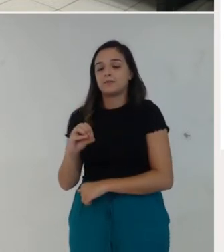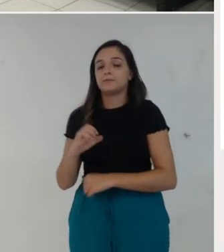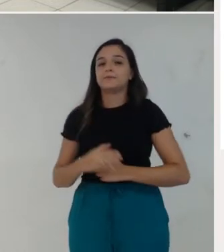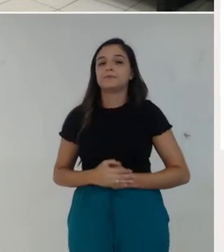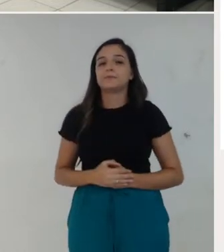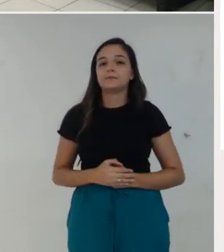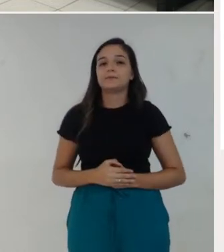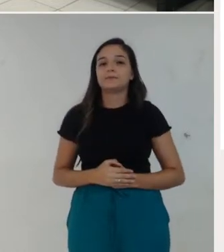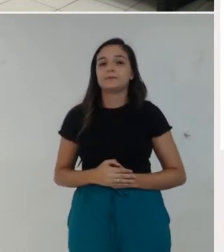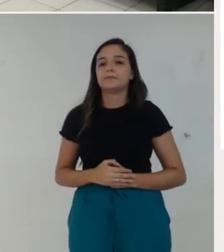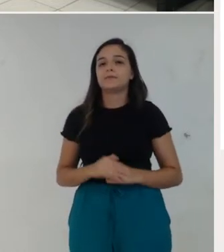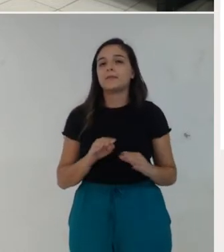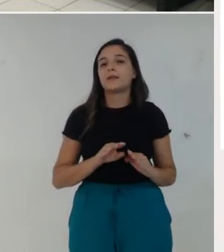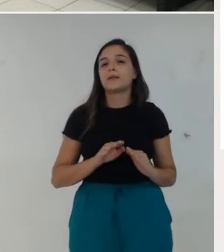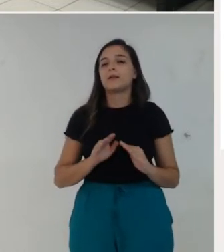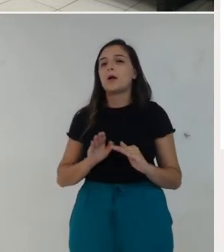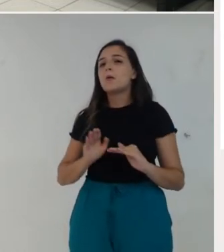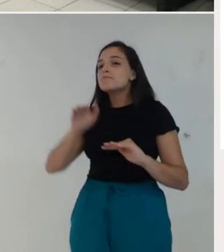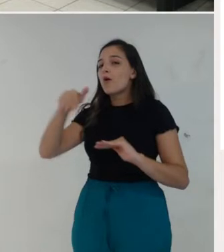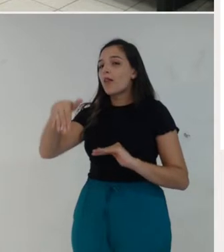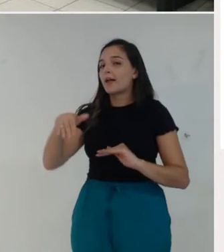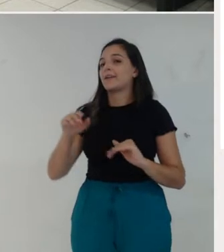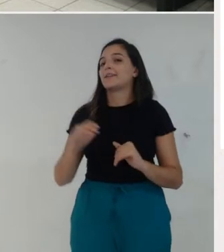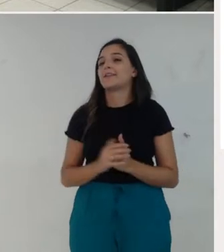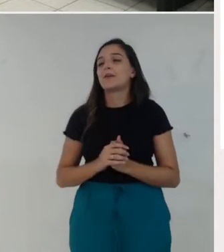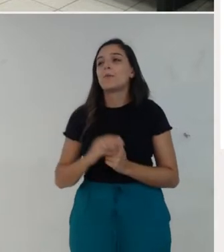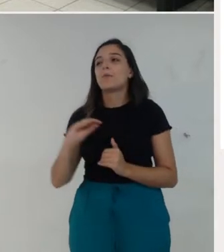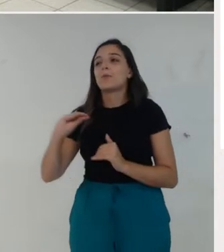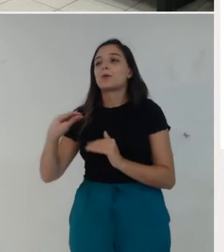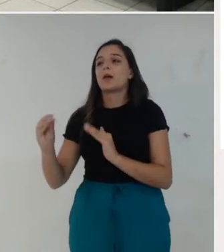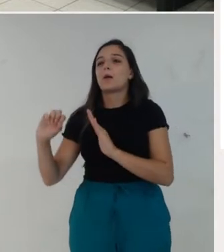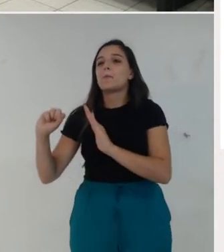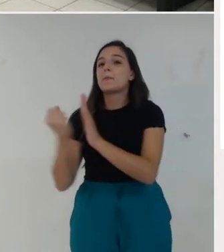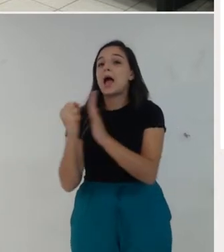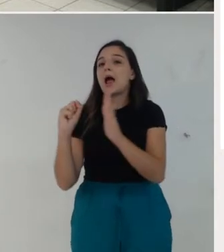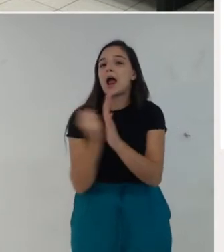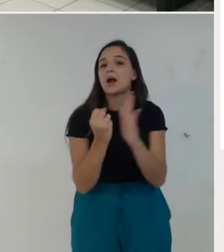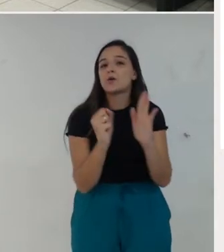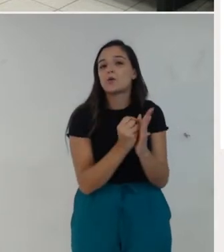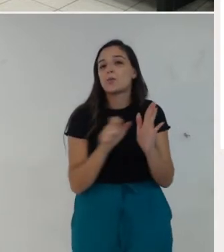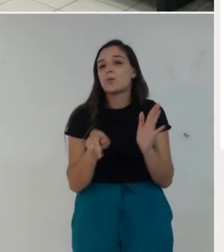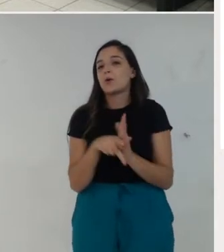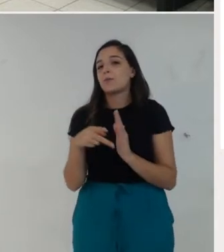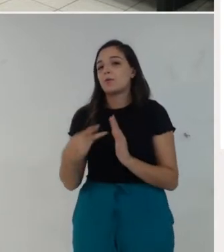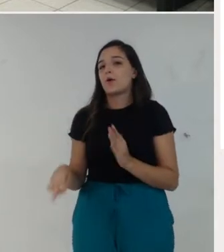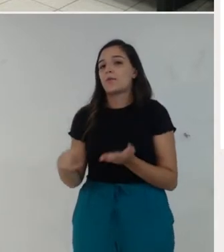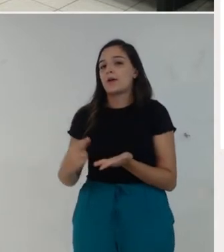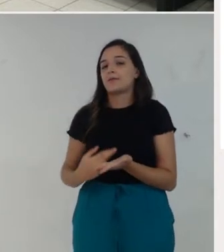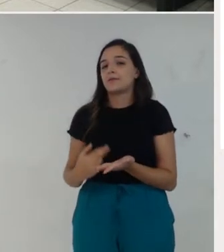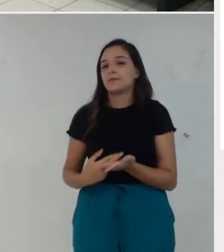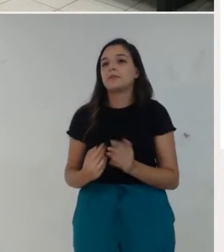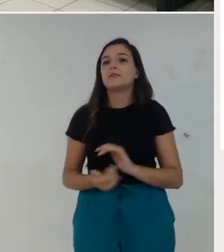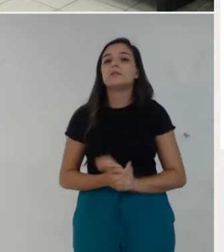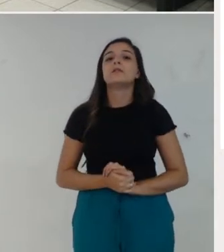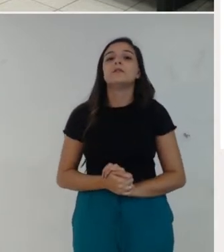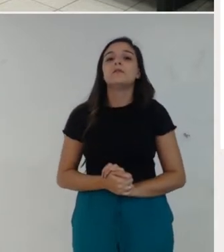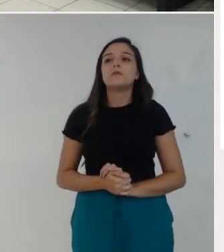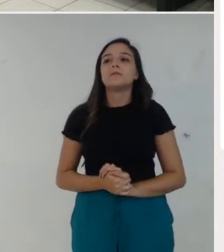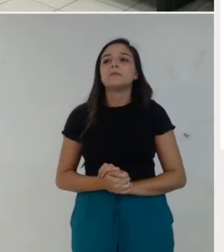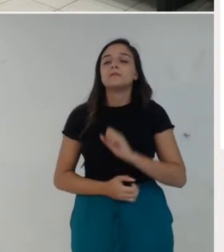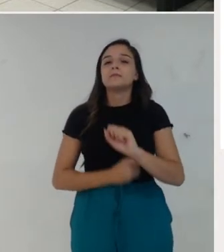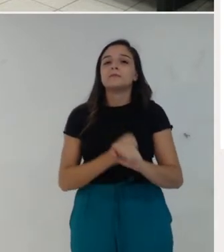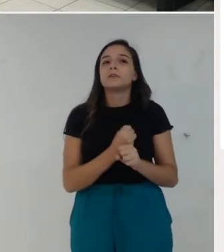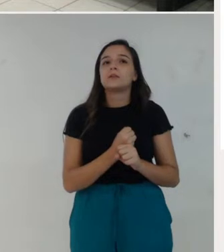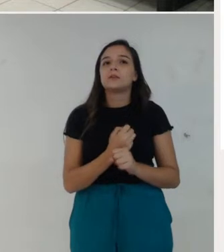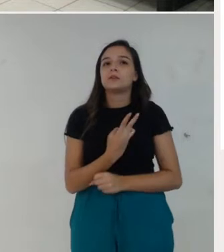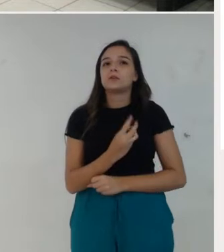E pulando agora, só para colocar alguns marcos da revista, né? E desde